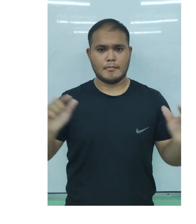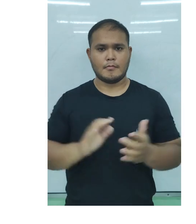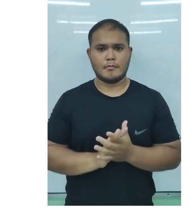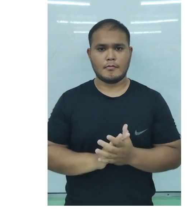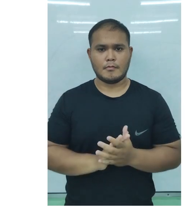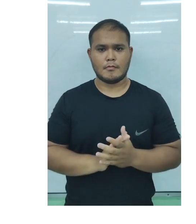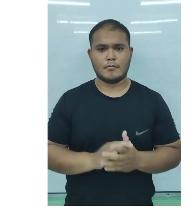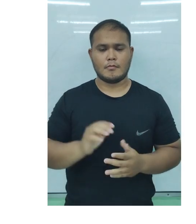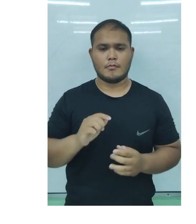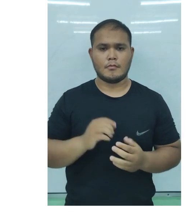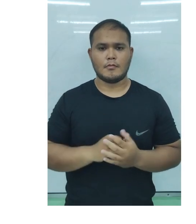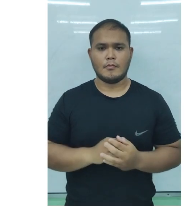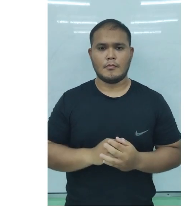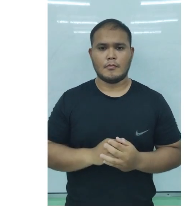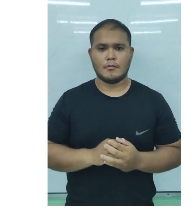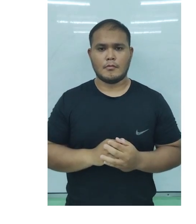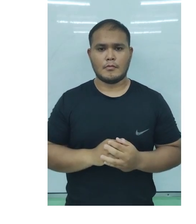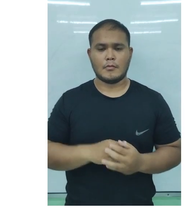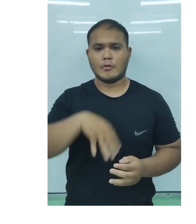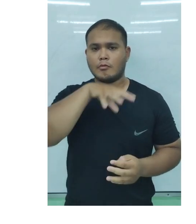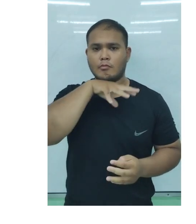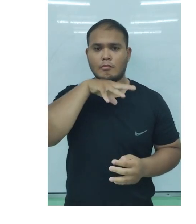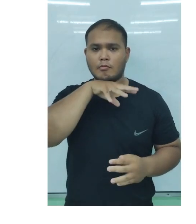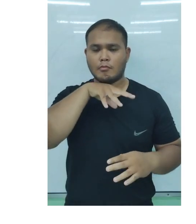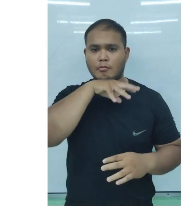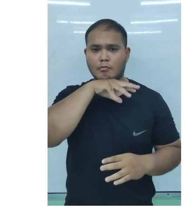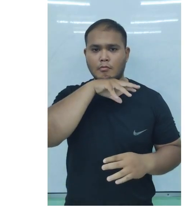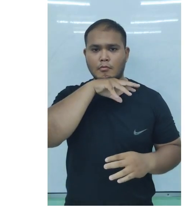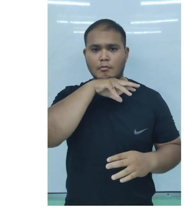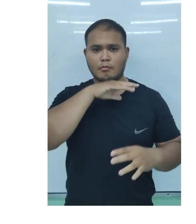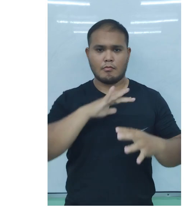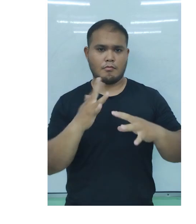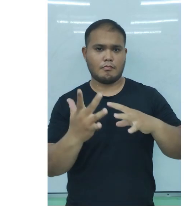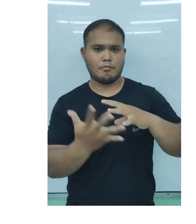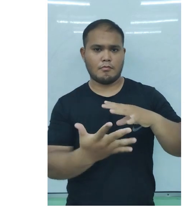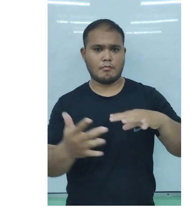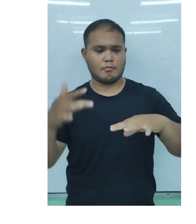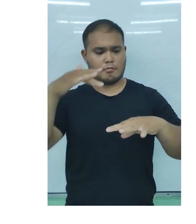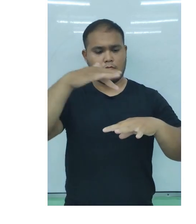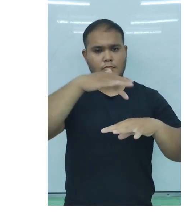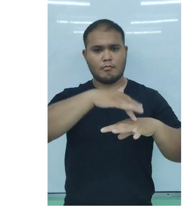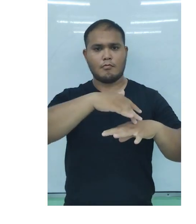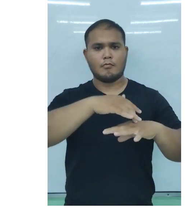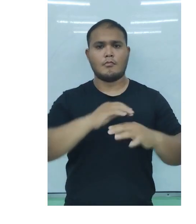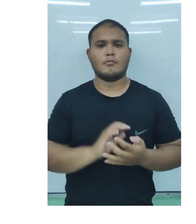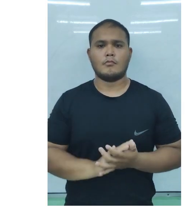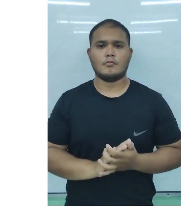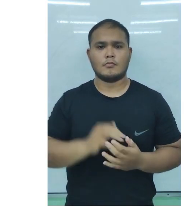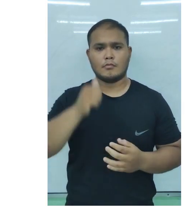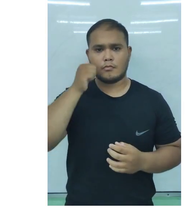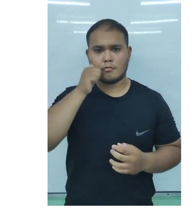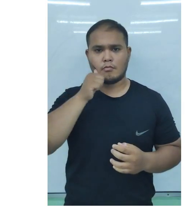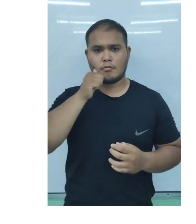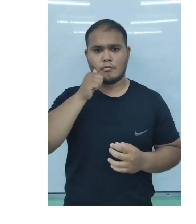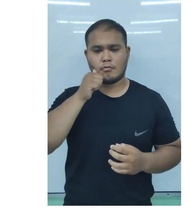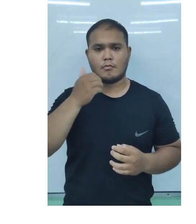mulher melhor insula est. Então, nós temos aqui um adjetivo